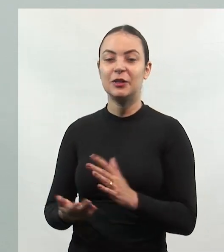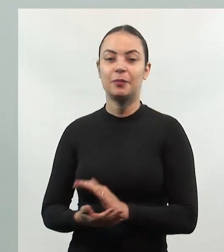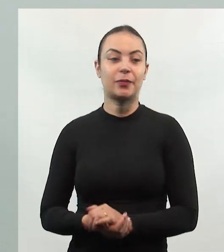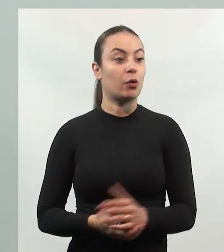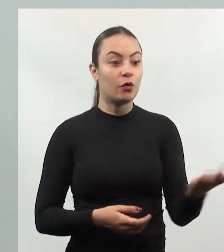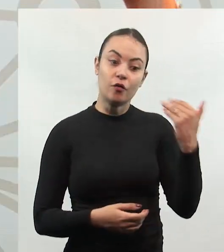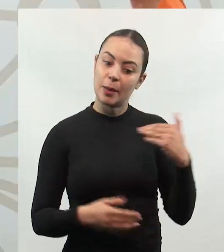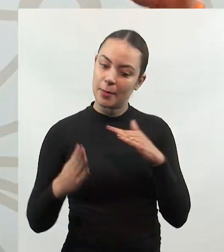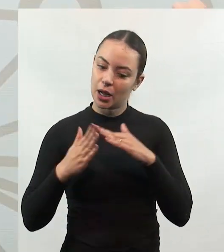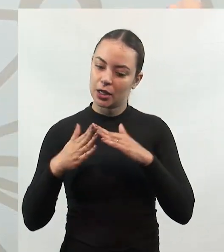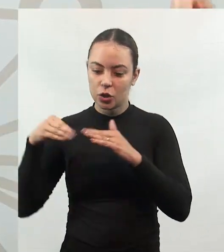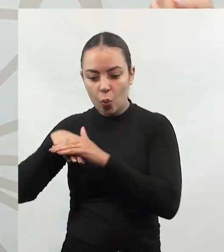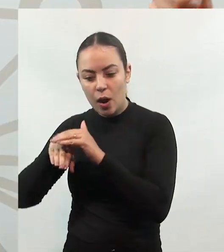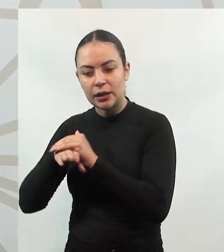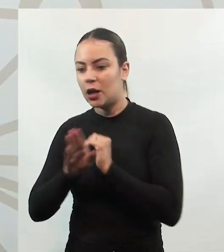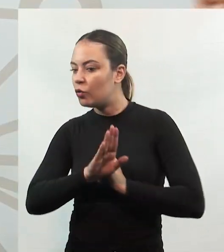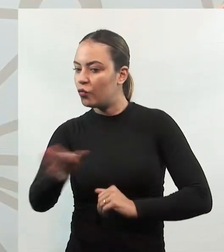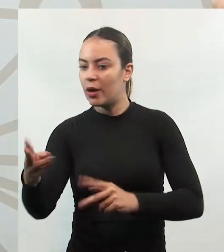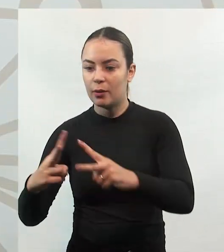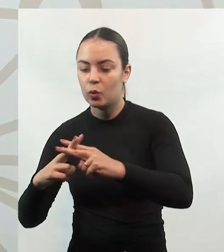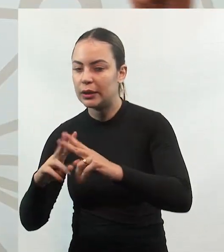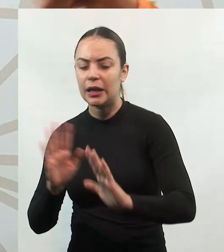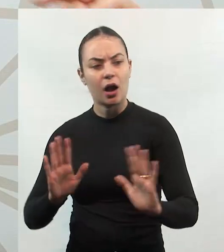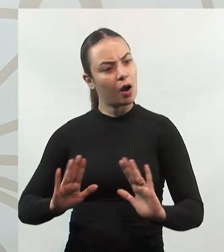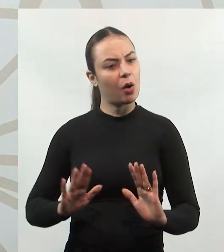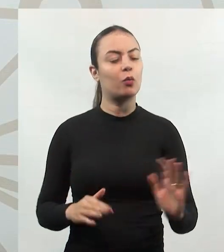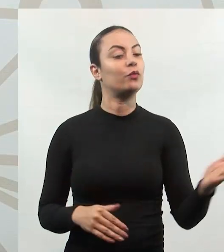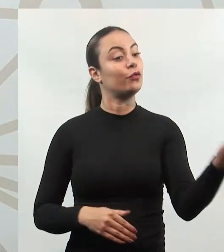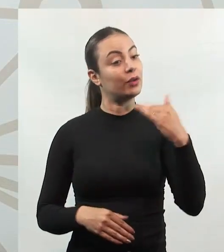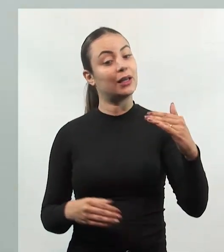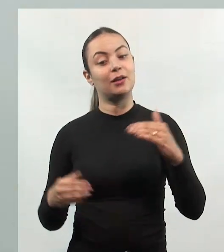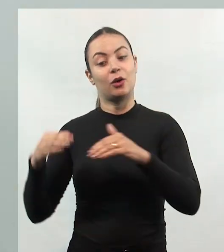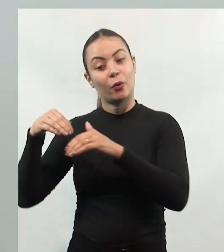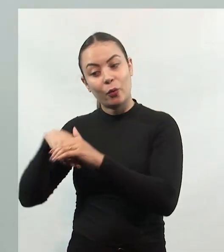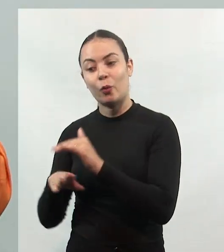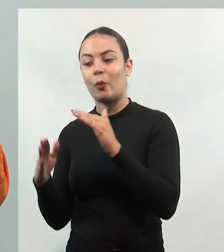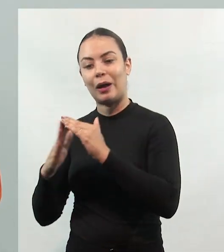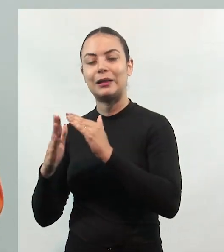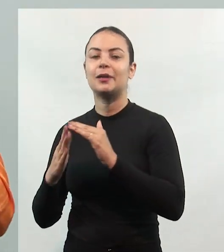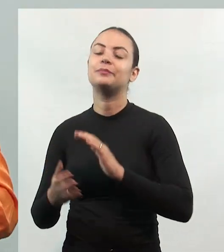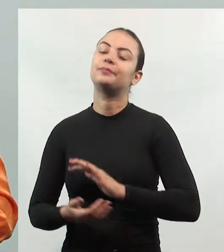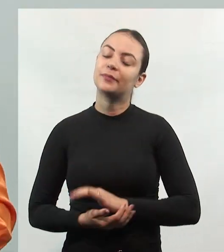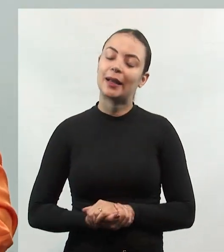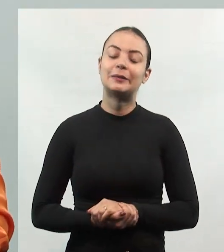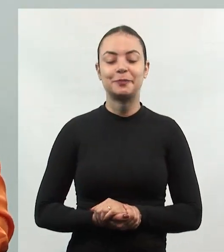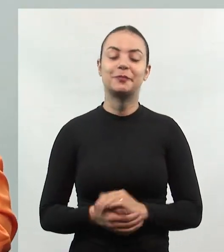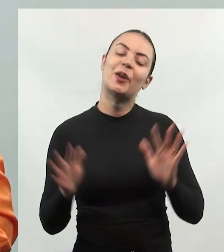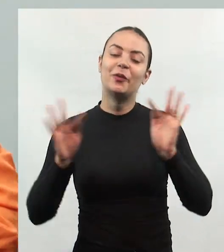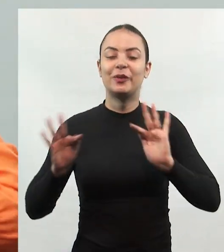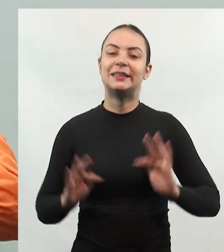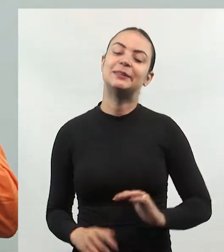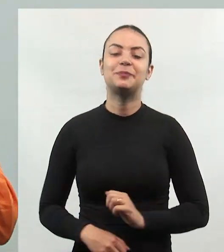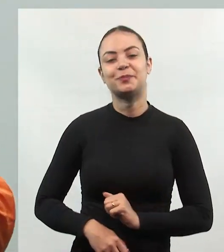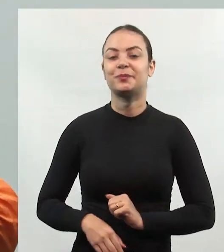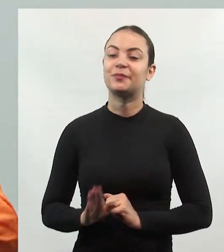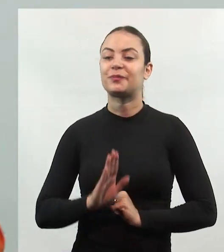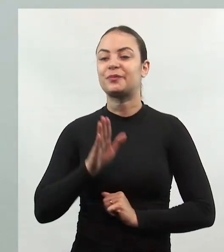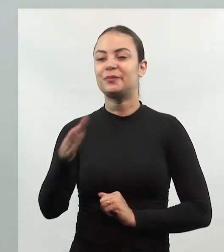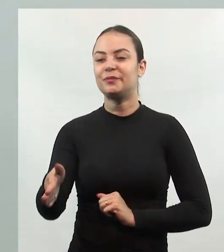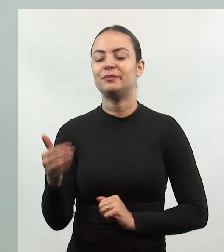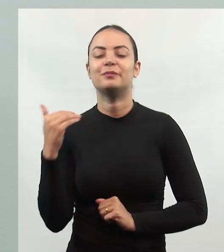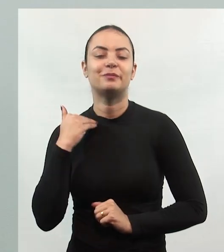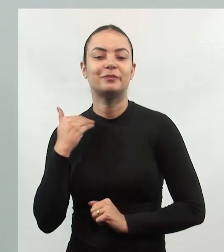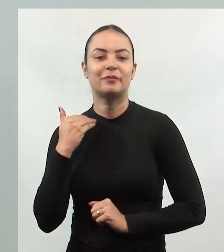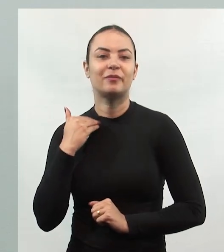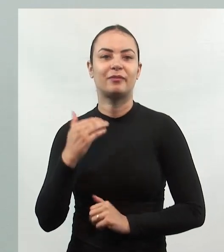indo para a Uni, que eu vinha, passava no banco para sacar para estudar. Ela, minha filha, pelo amor de Deus, vinha para casa guardar esse dinheiro. Não vá para a Uni com